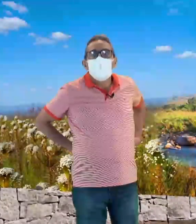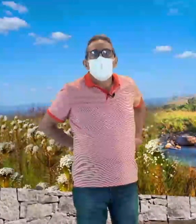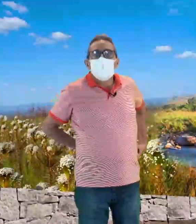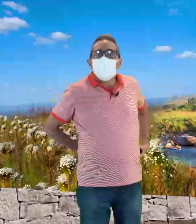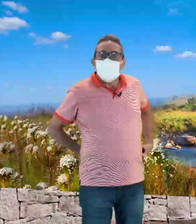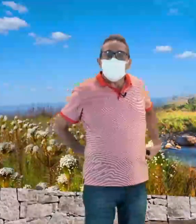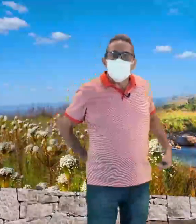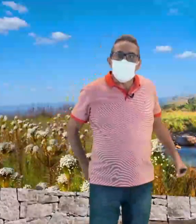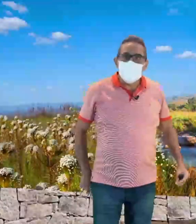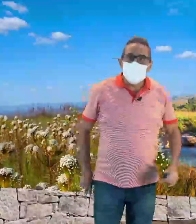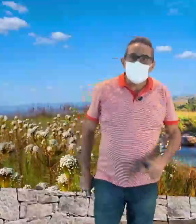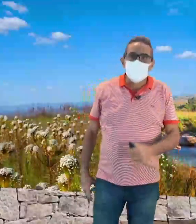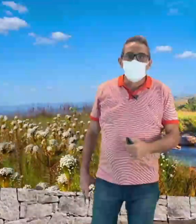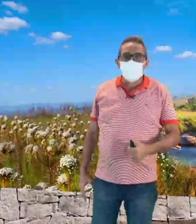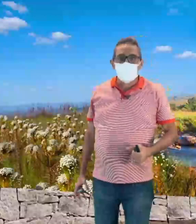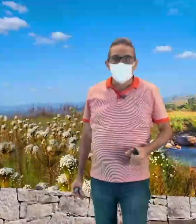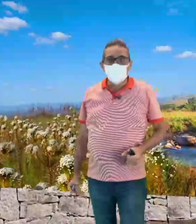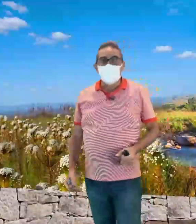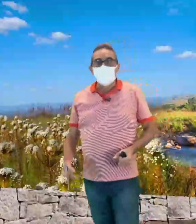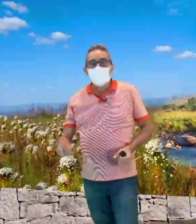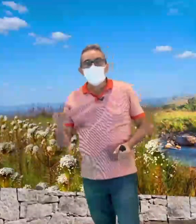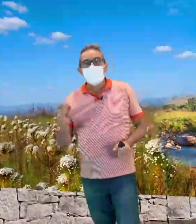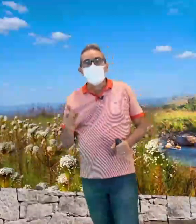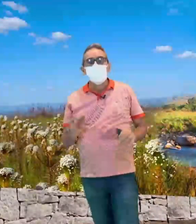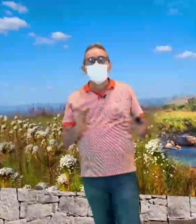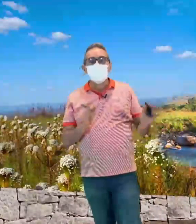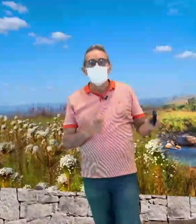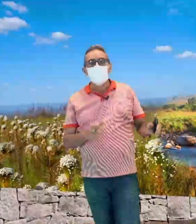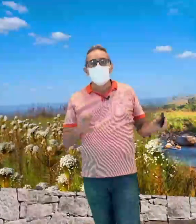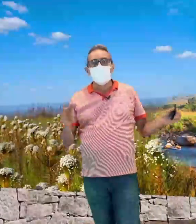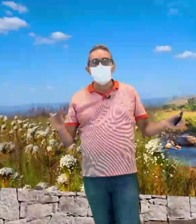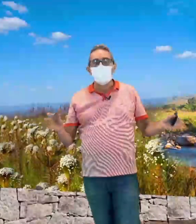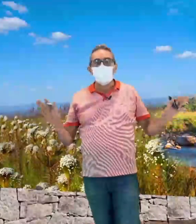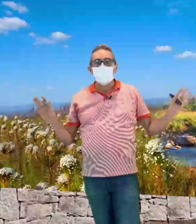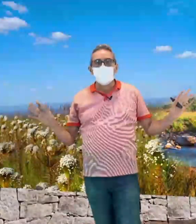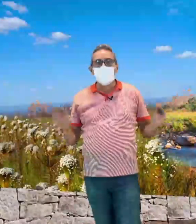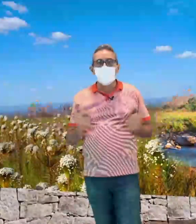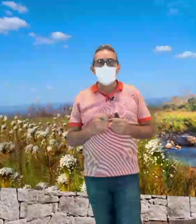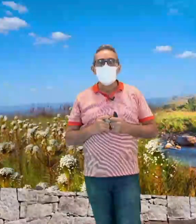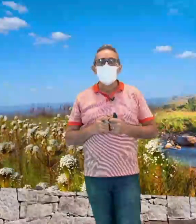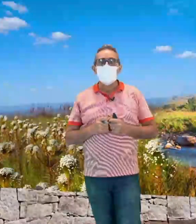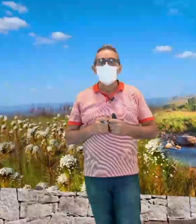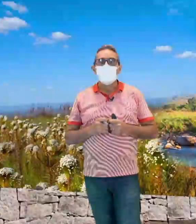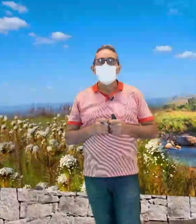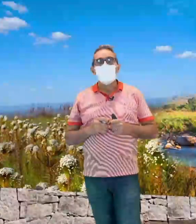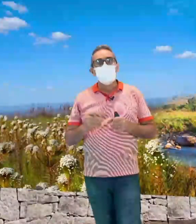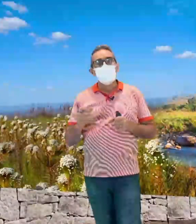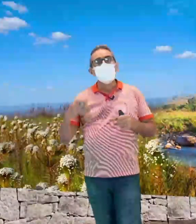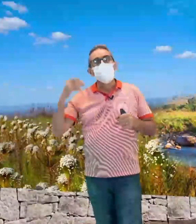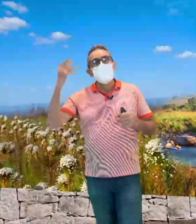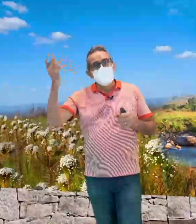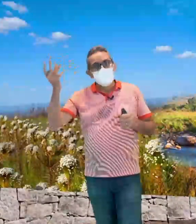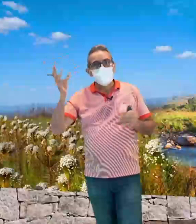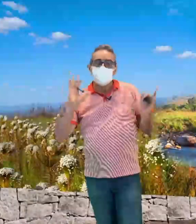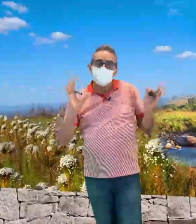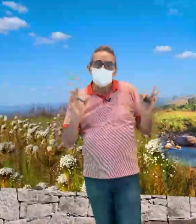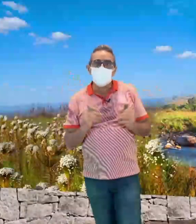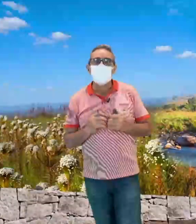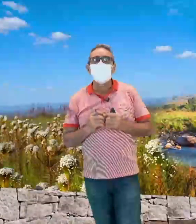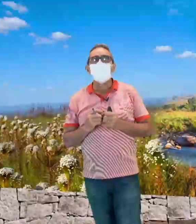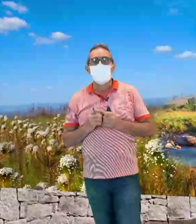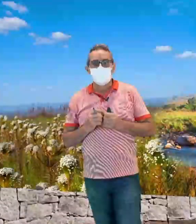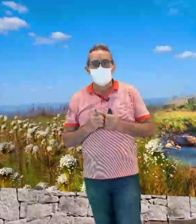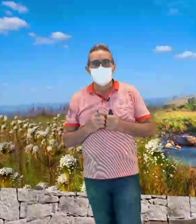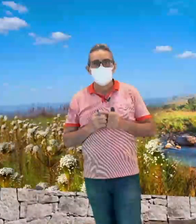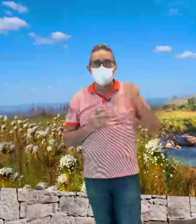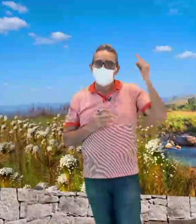porque eu tive um problema seríssimo de coluna e os médicos diziam que eu não ia mais andar. Mas poderia ter a possibilidade de andar.